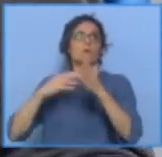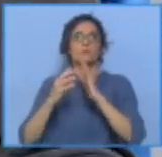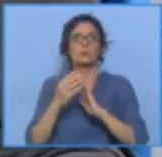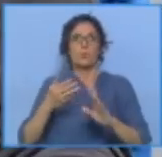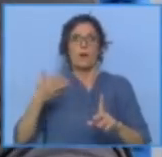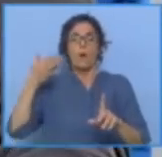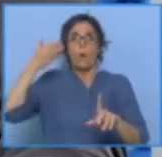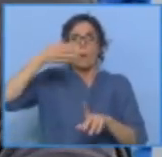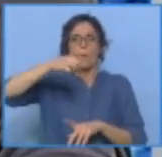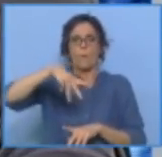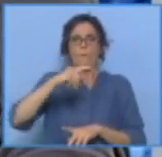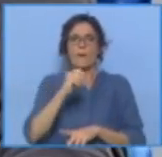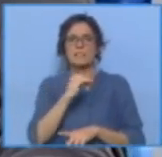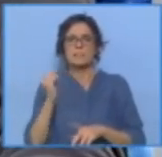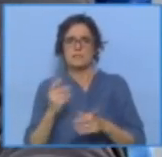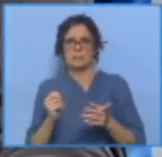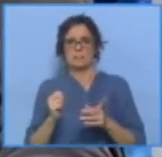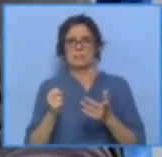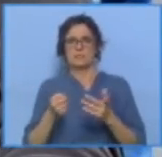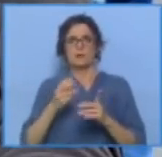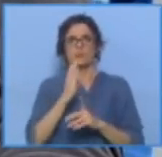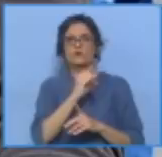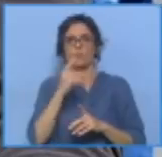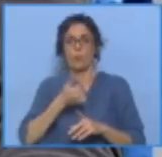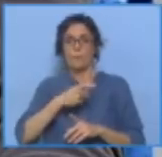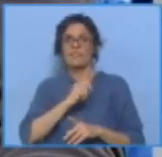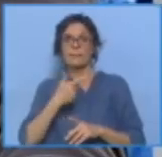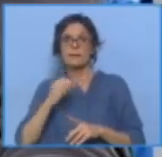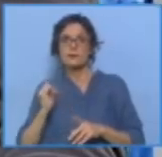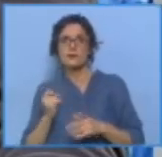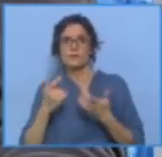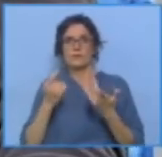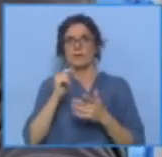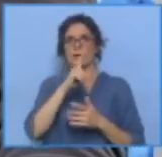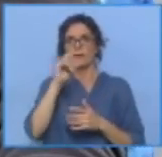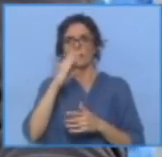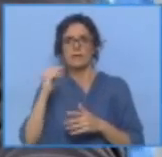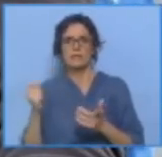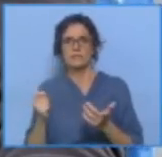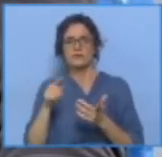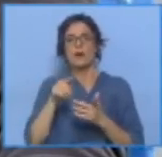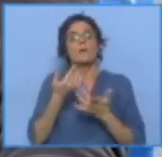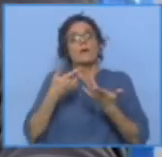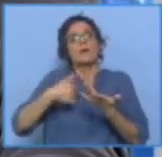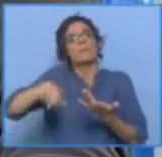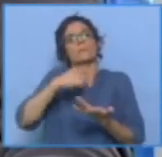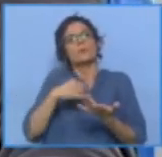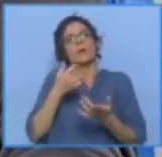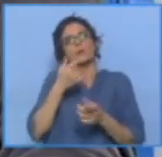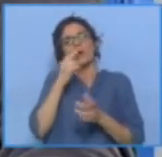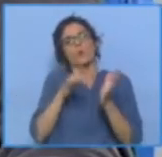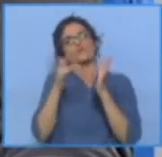Messias. Para nós, Jesus não é apenas uma grande figura da história da humanidade, quer dizer, nós não